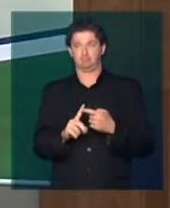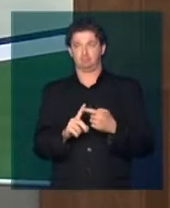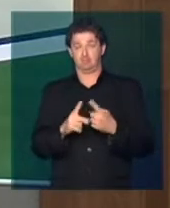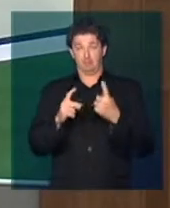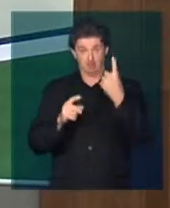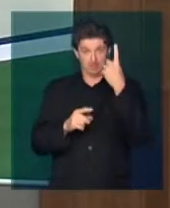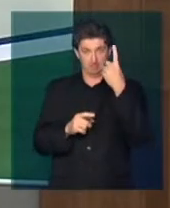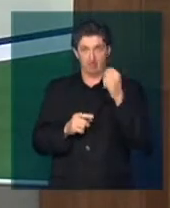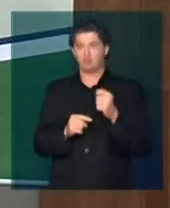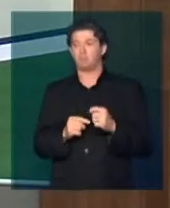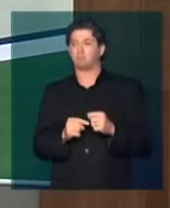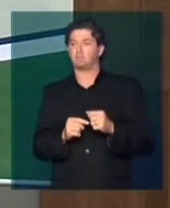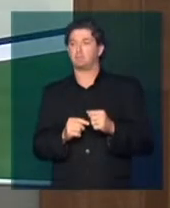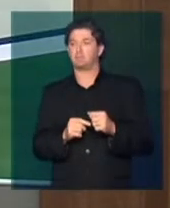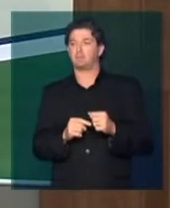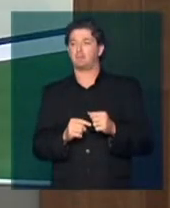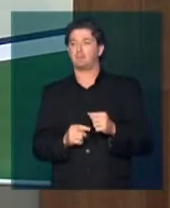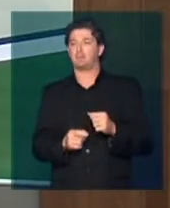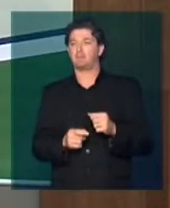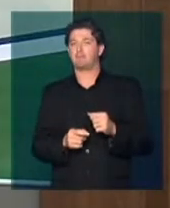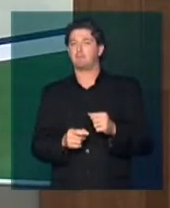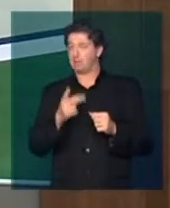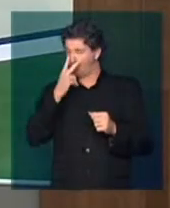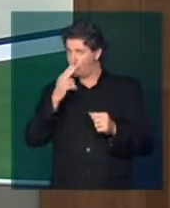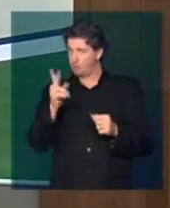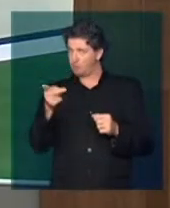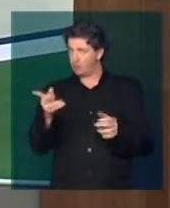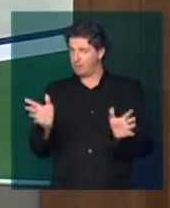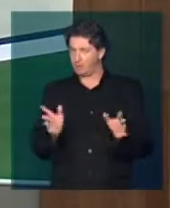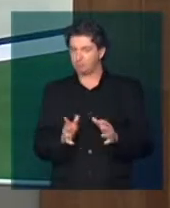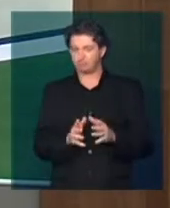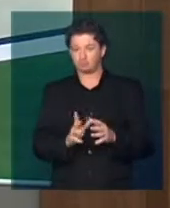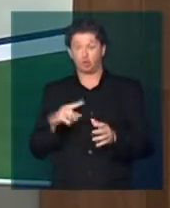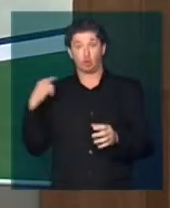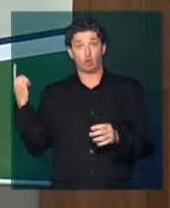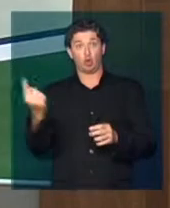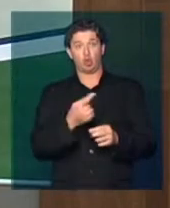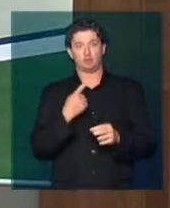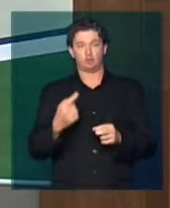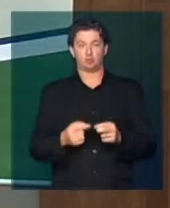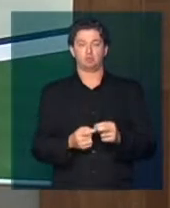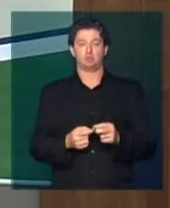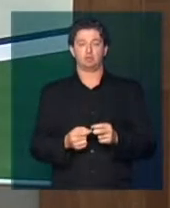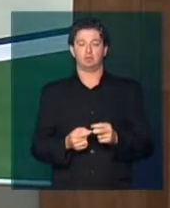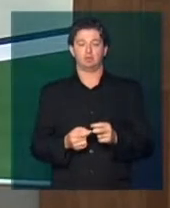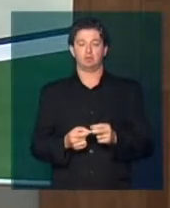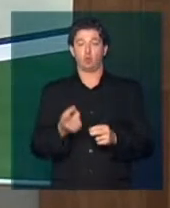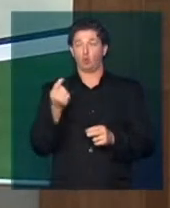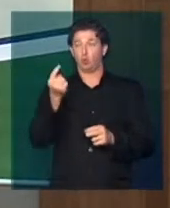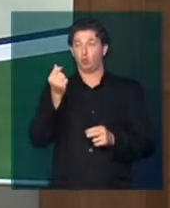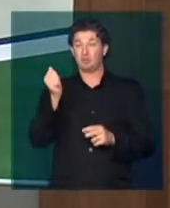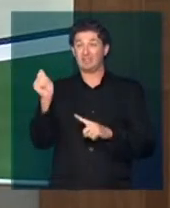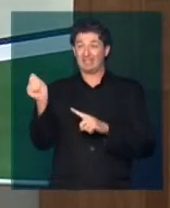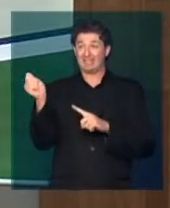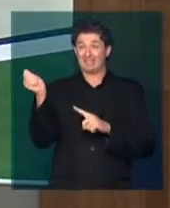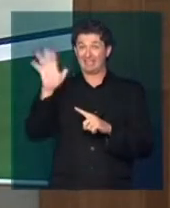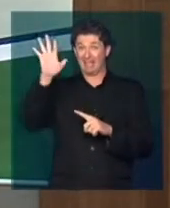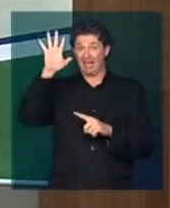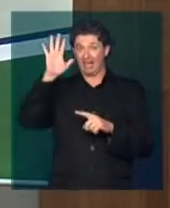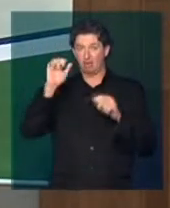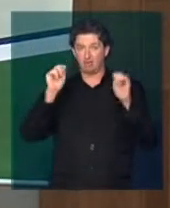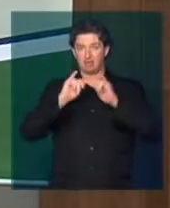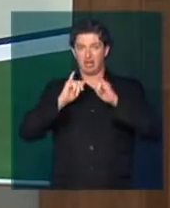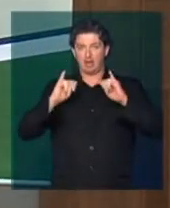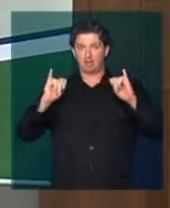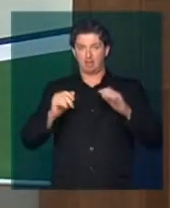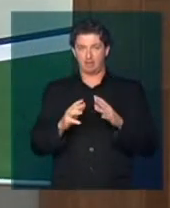Primeiro lugar, que nós julgamos que está errado. Nós todos. o custo exorbitante das campanhas